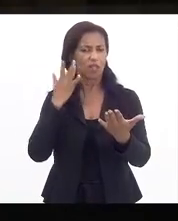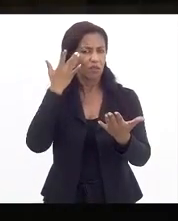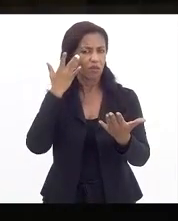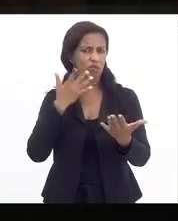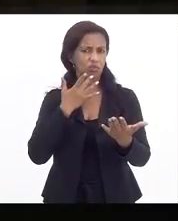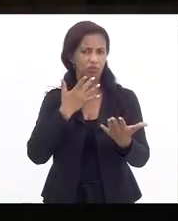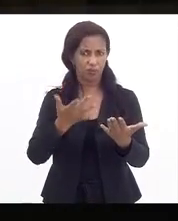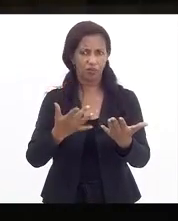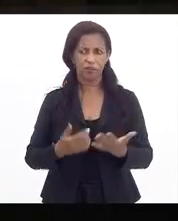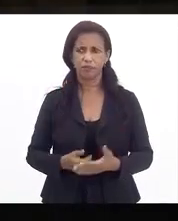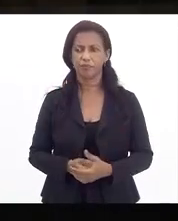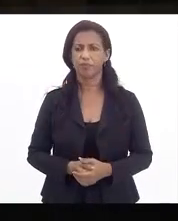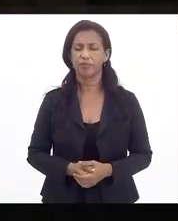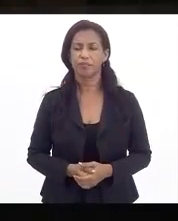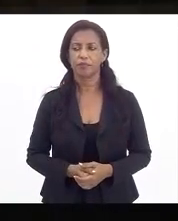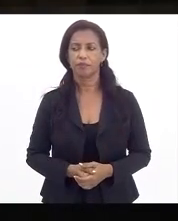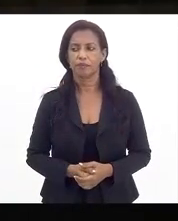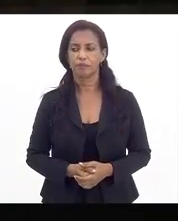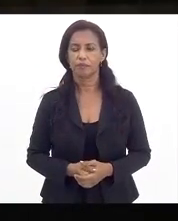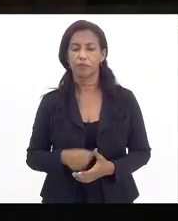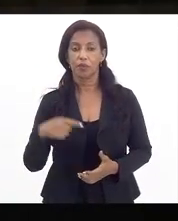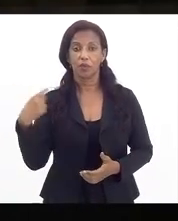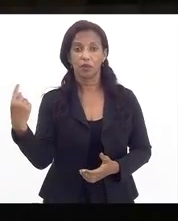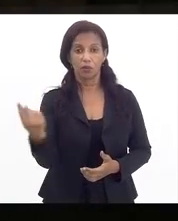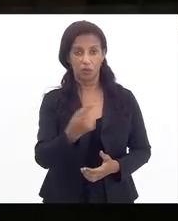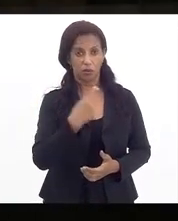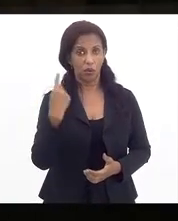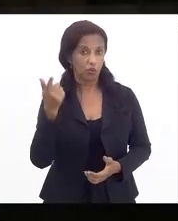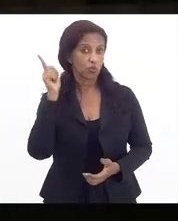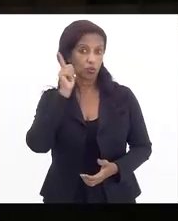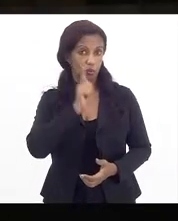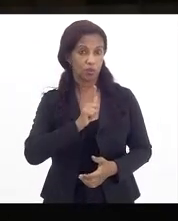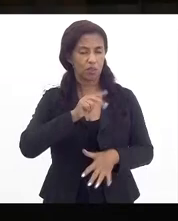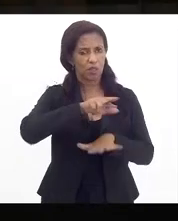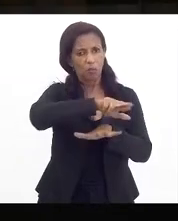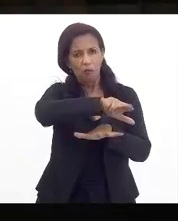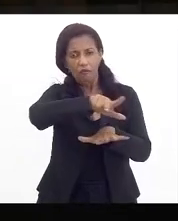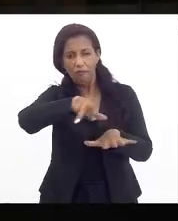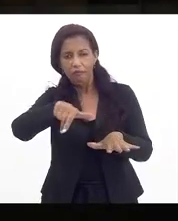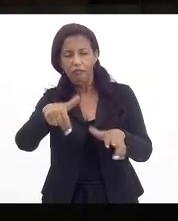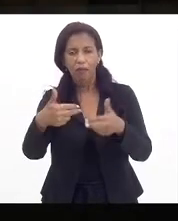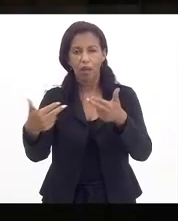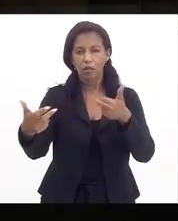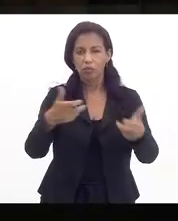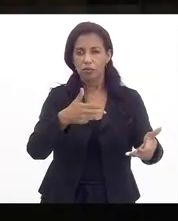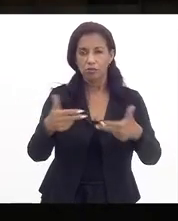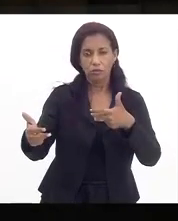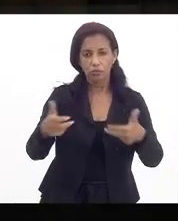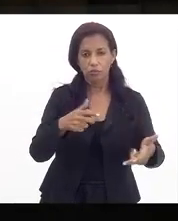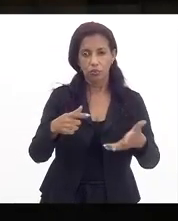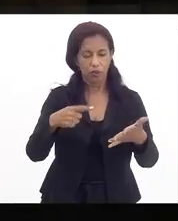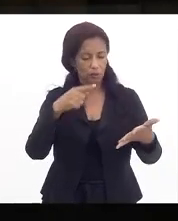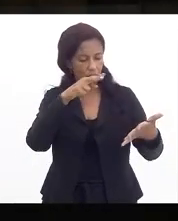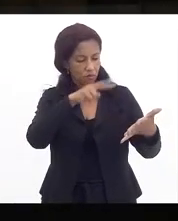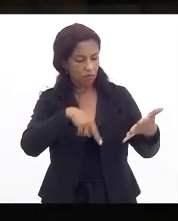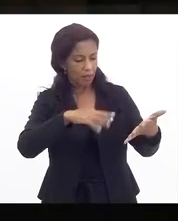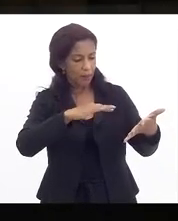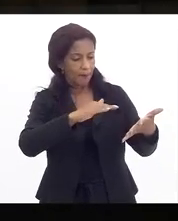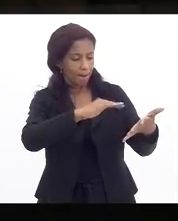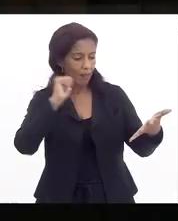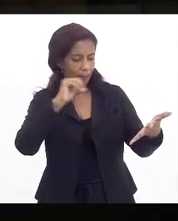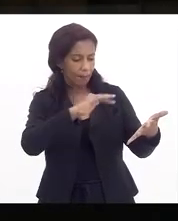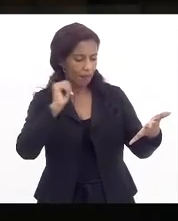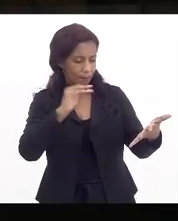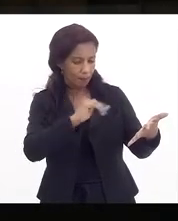essa e nós tiramos conseguimos tirar várias coisas né que estavam afetando os